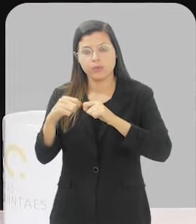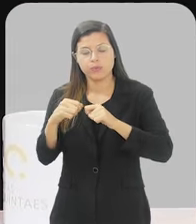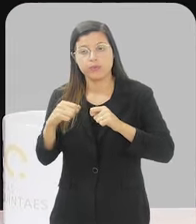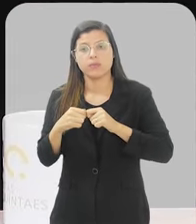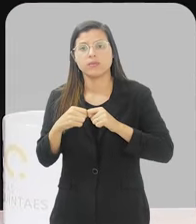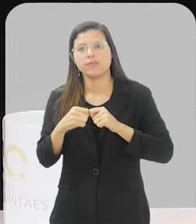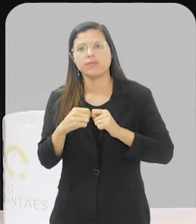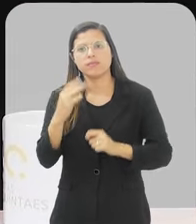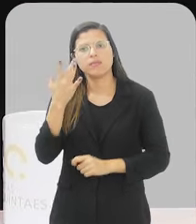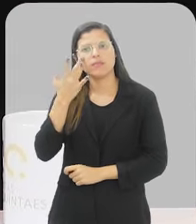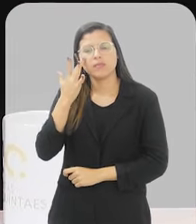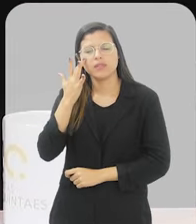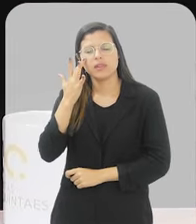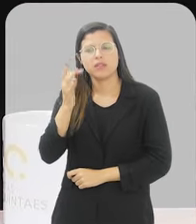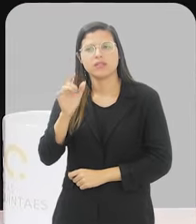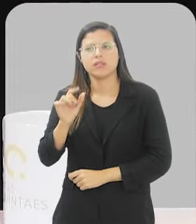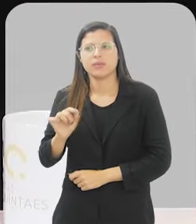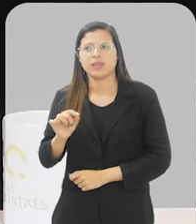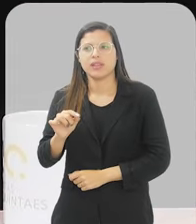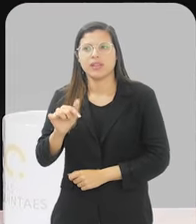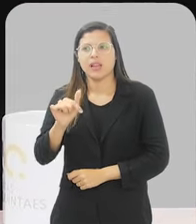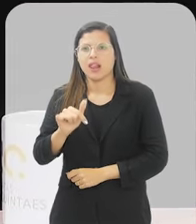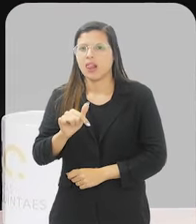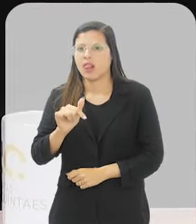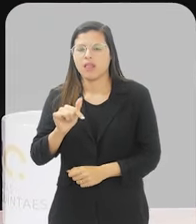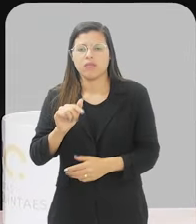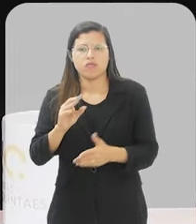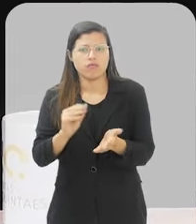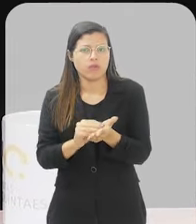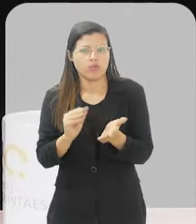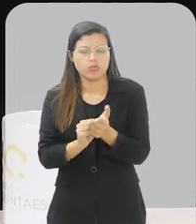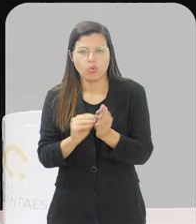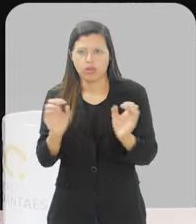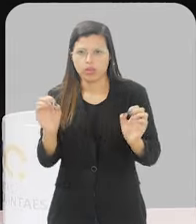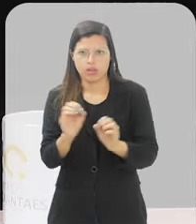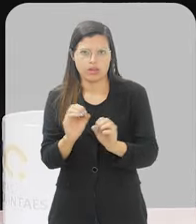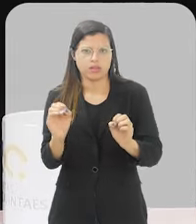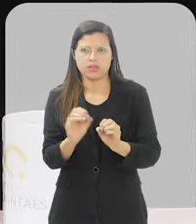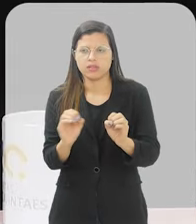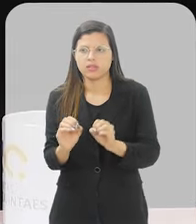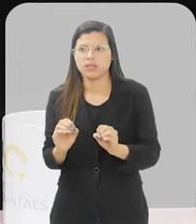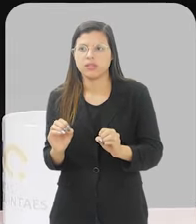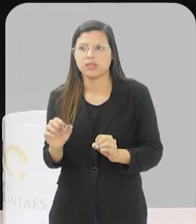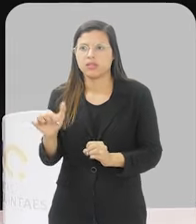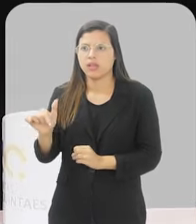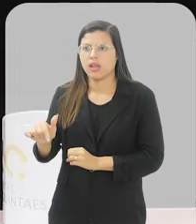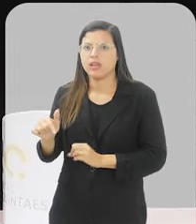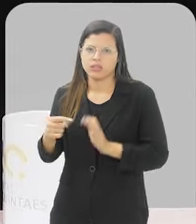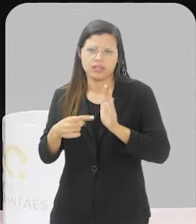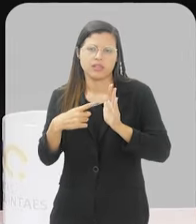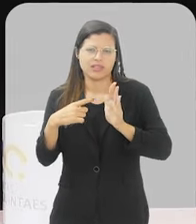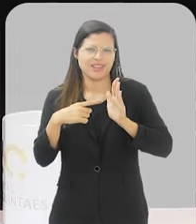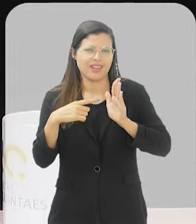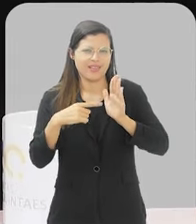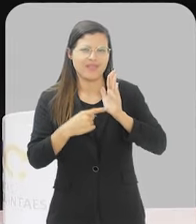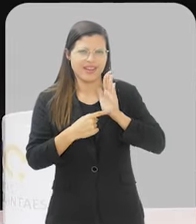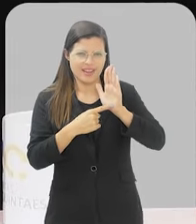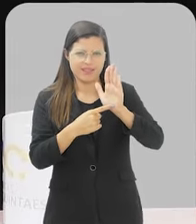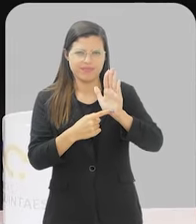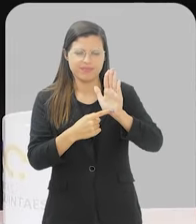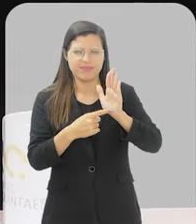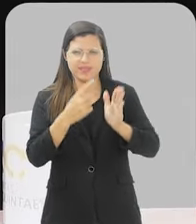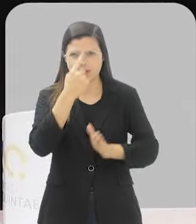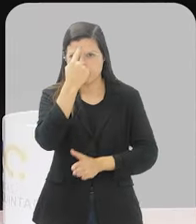e achei assim que ali não faltou nada do que eu idealizei. Que foi essa que apareceu a